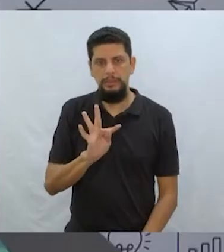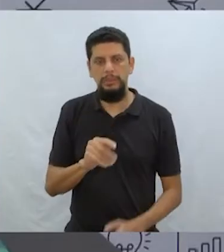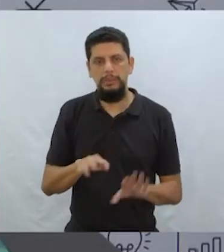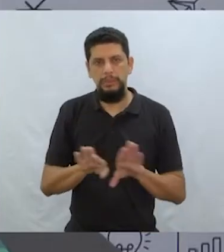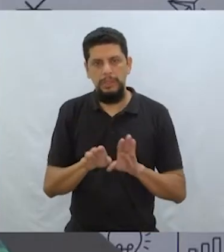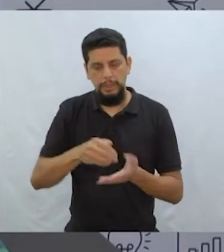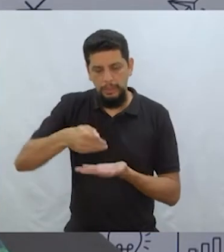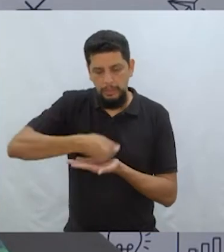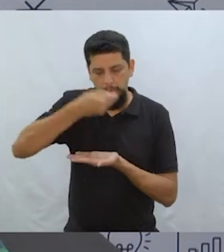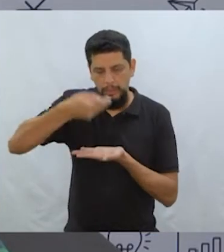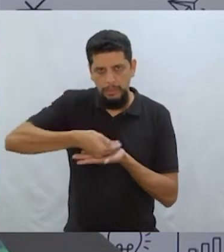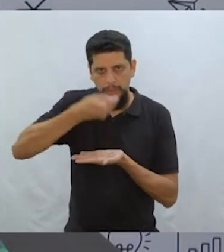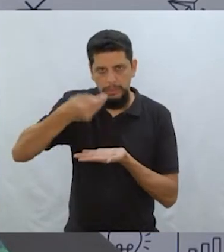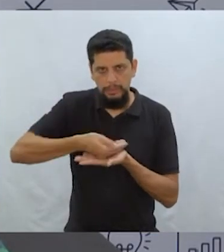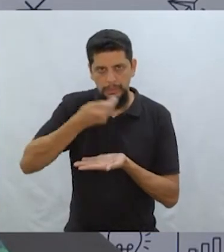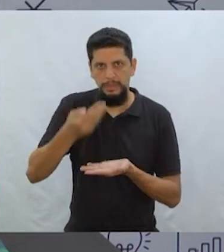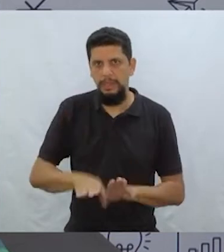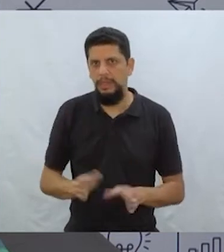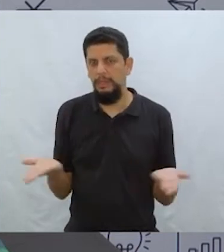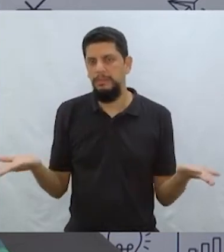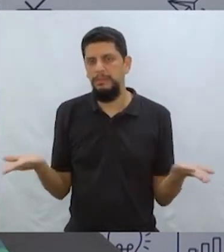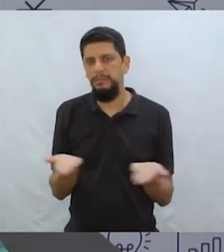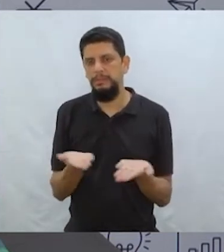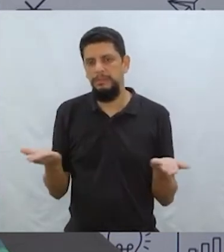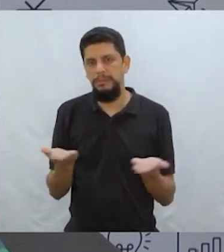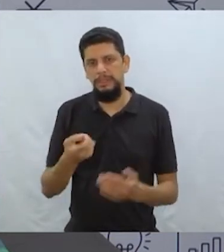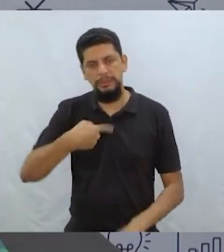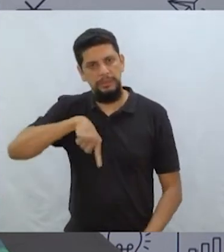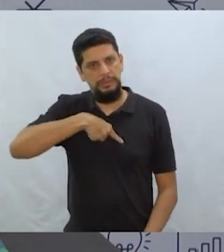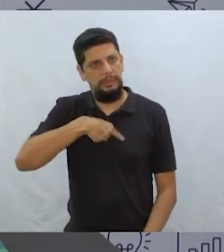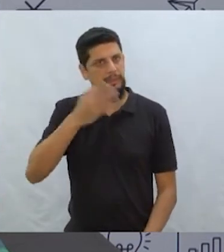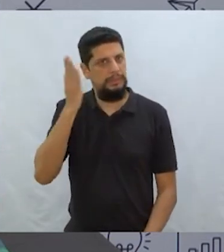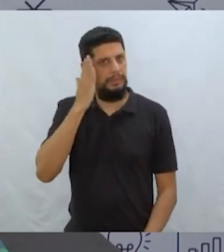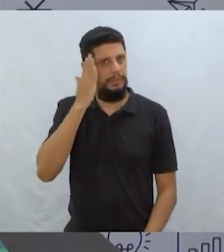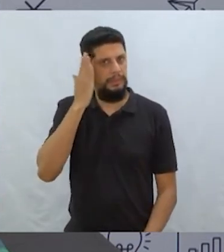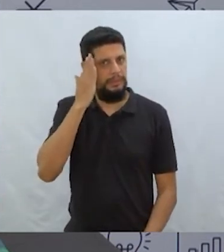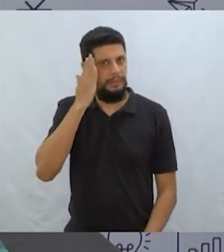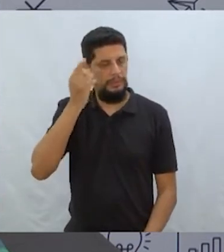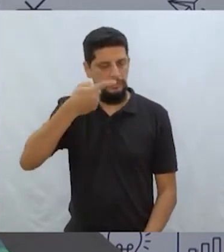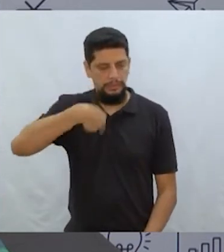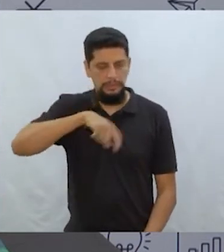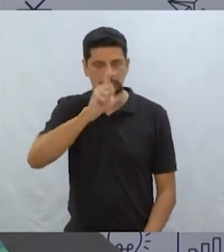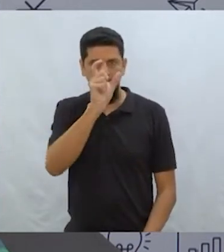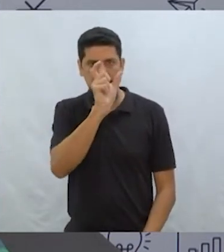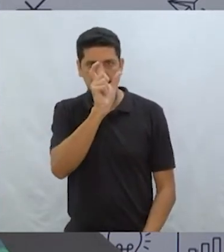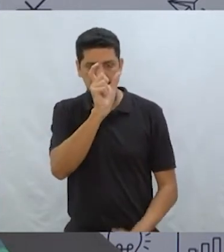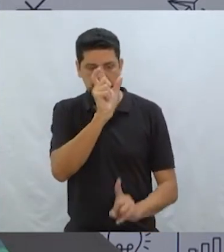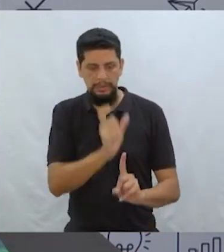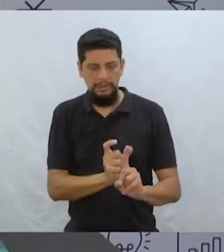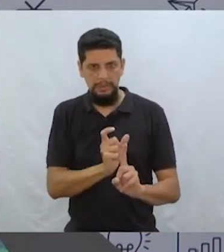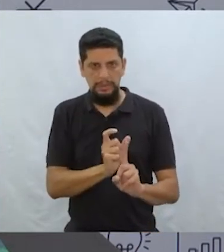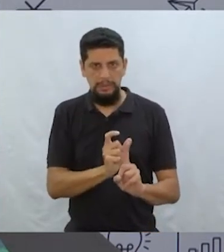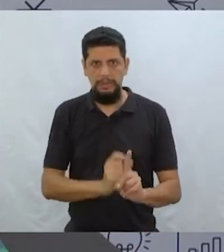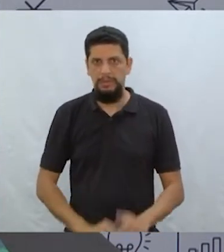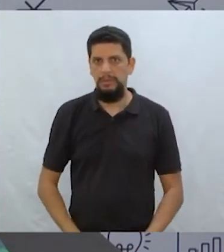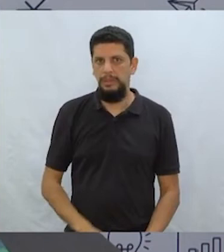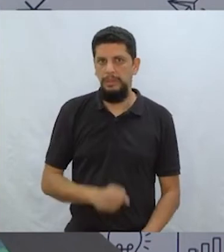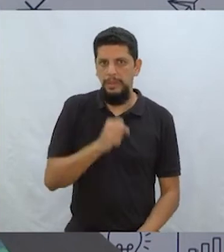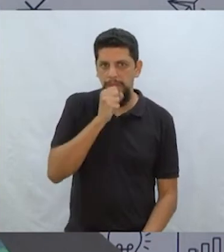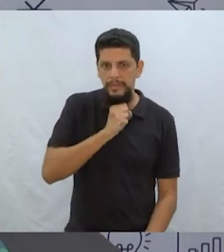doce de leite mole ora então nós sabemos que o nosso personagem o bisav